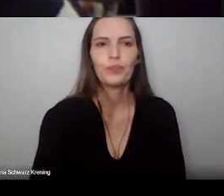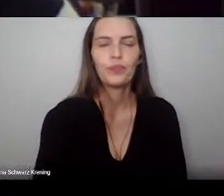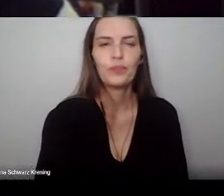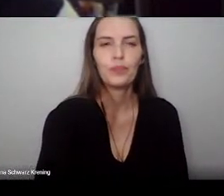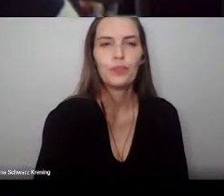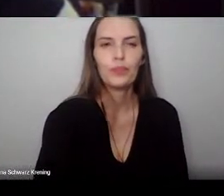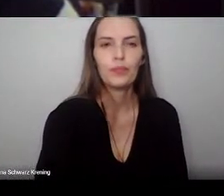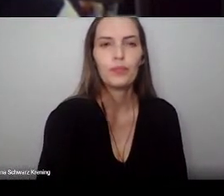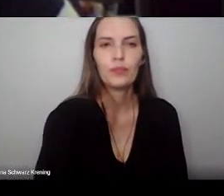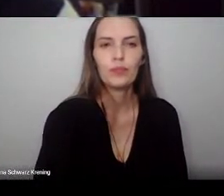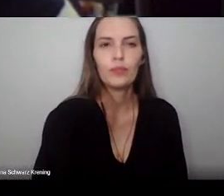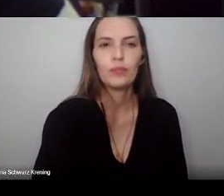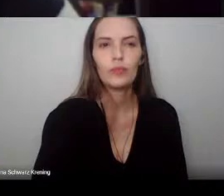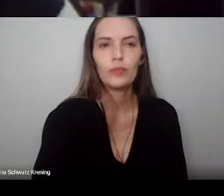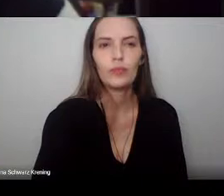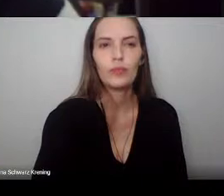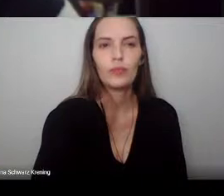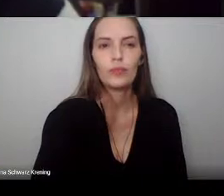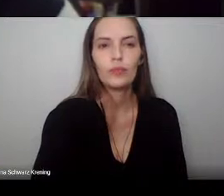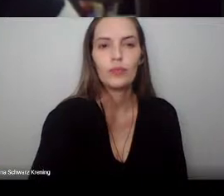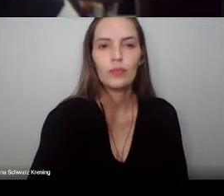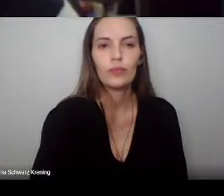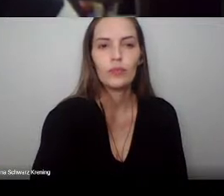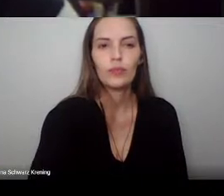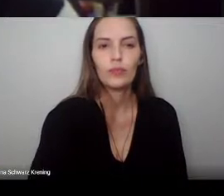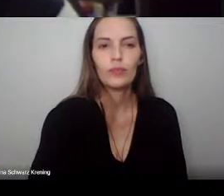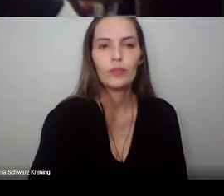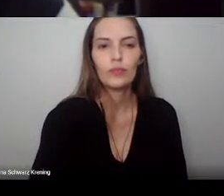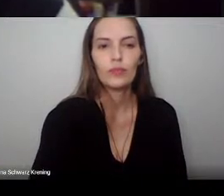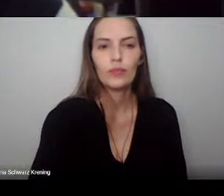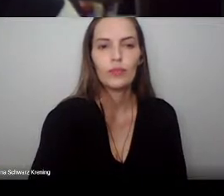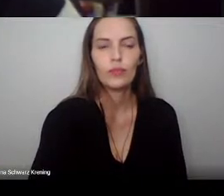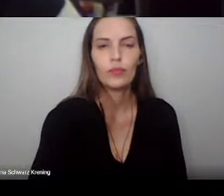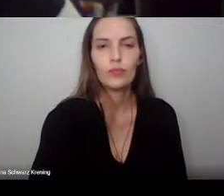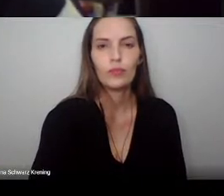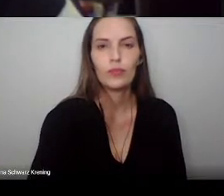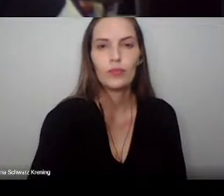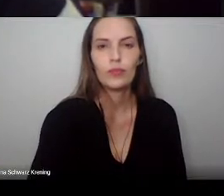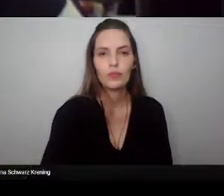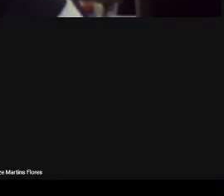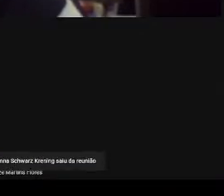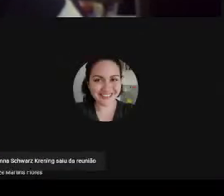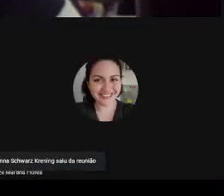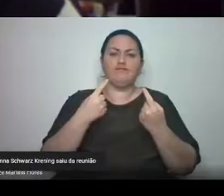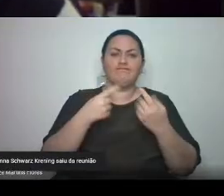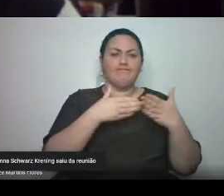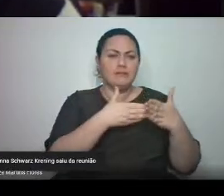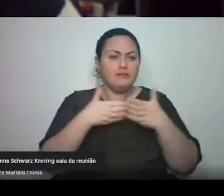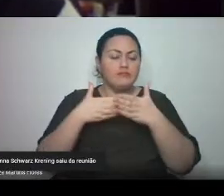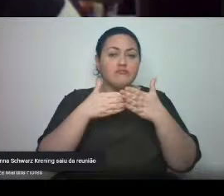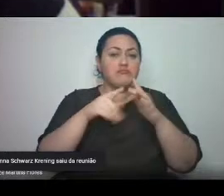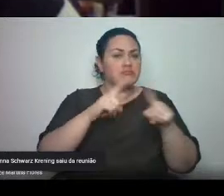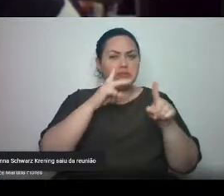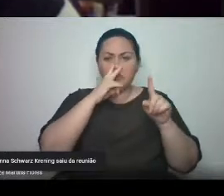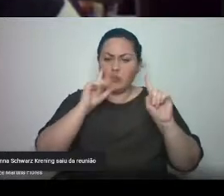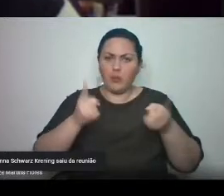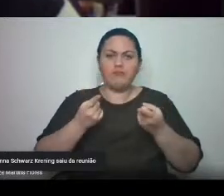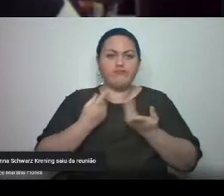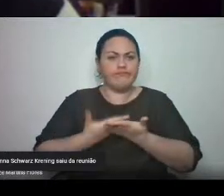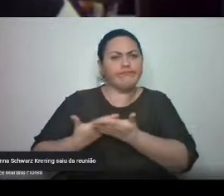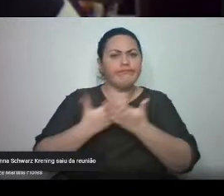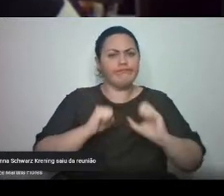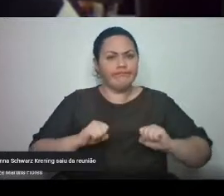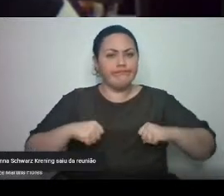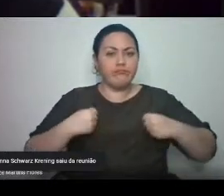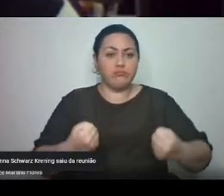imagens e vocês superaram os desafios e obstáculos com muito estudo e empenho. Foram 59 disciplinas